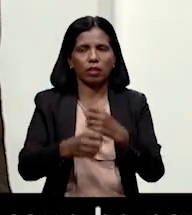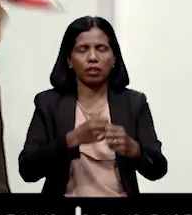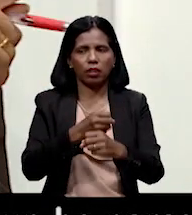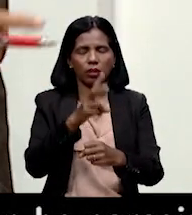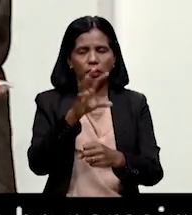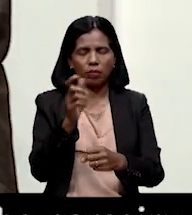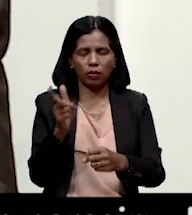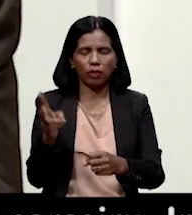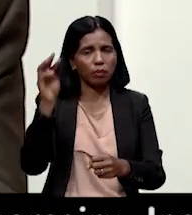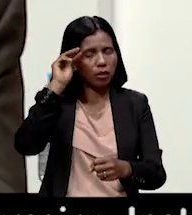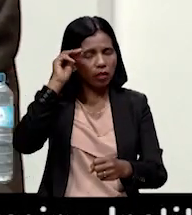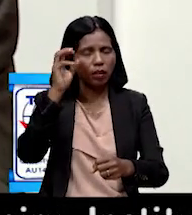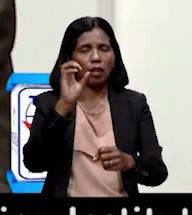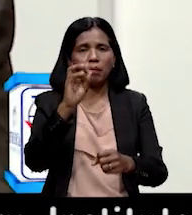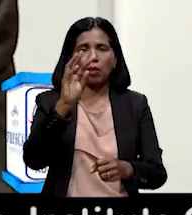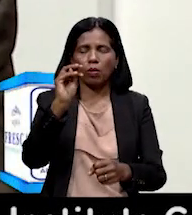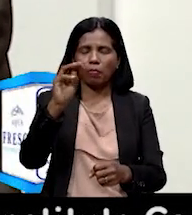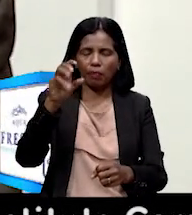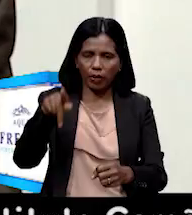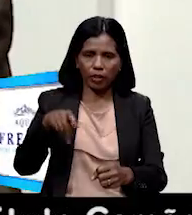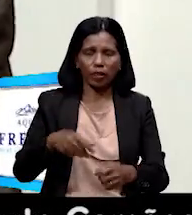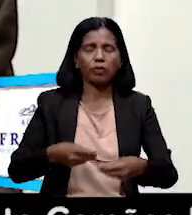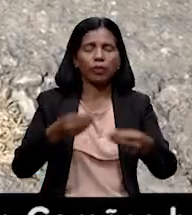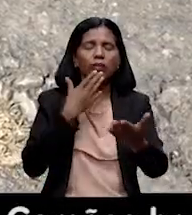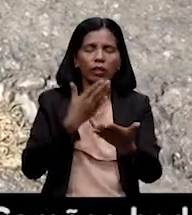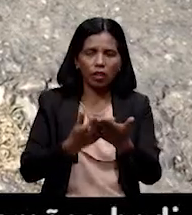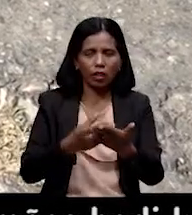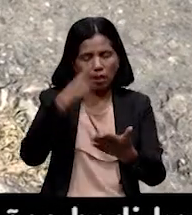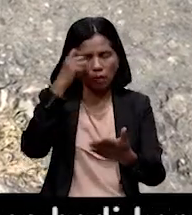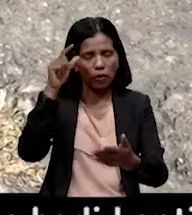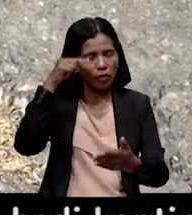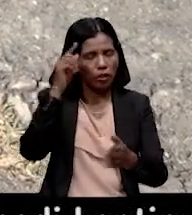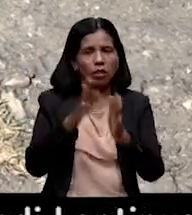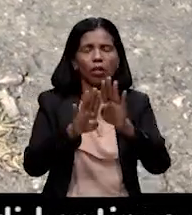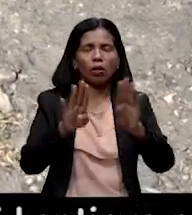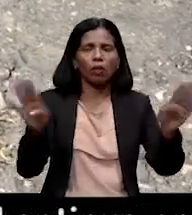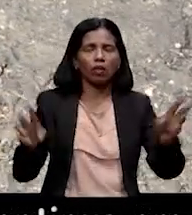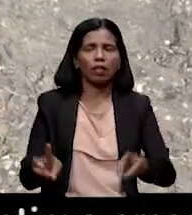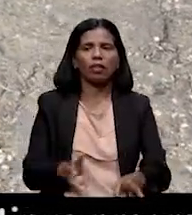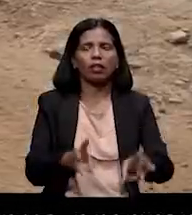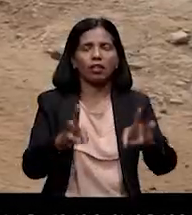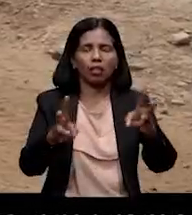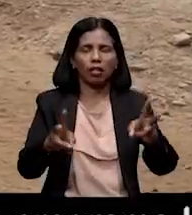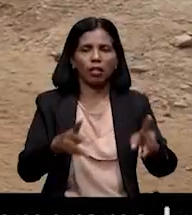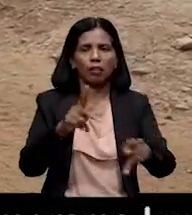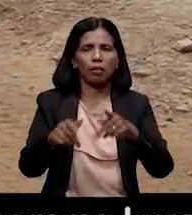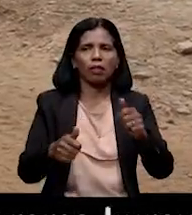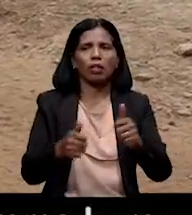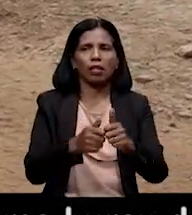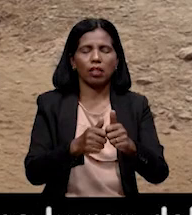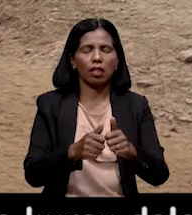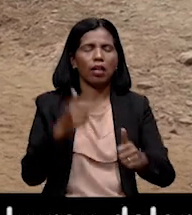obras públicas sem benefício ba povo. Tambo governo se loca estrada, povo mak se utiliza ba atividade, negócio,